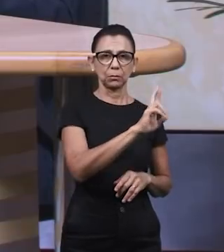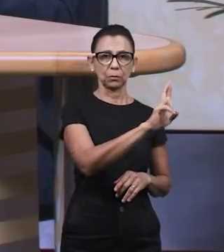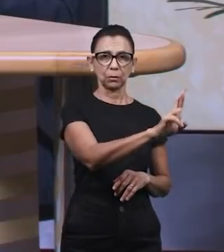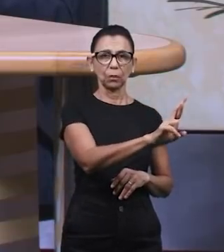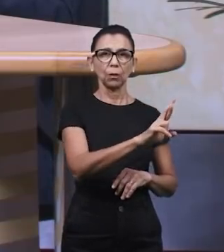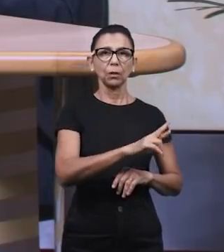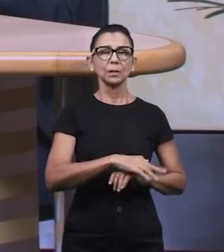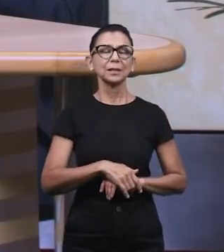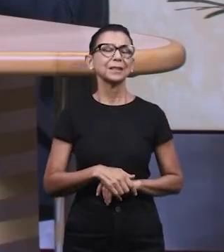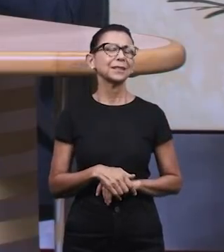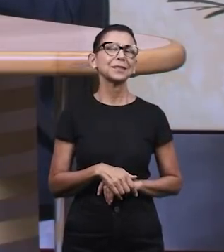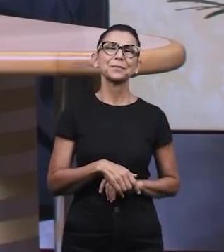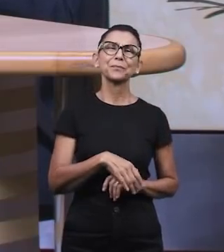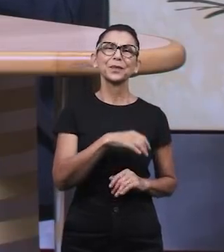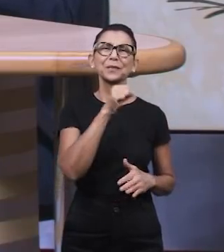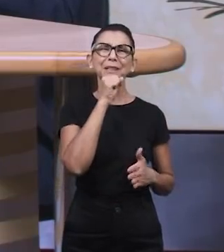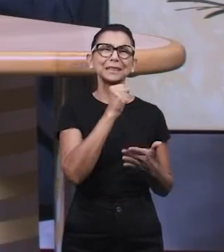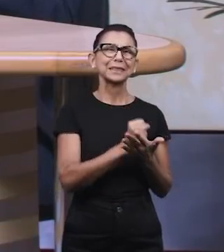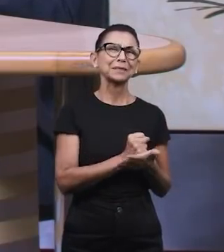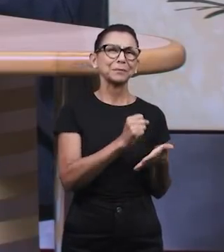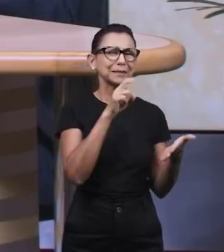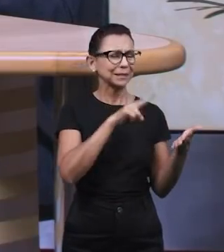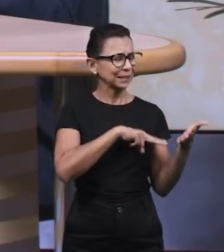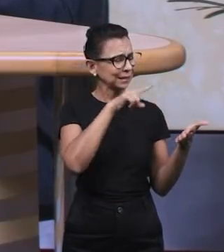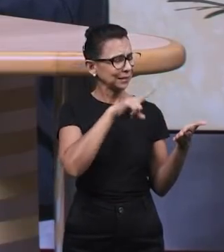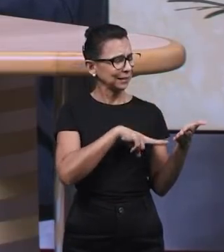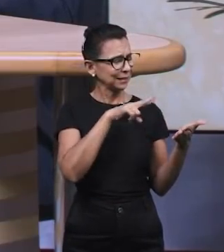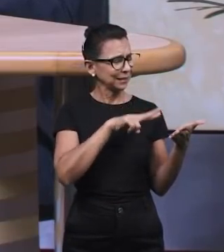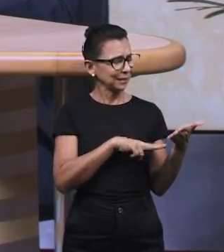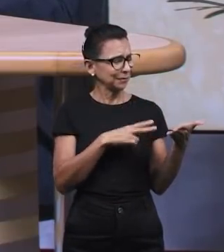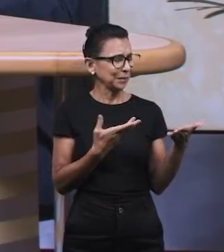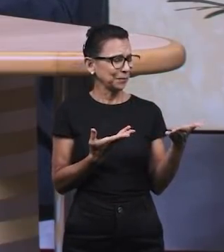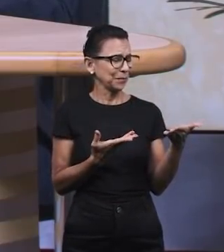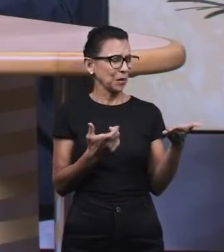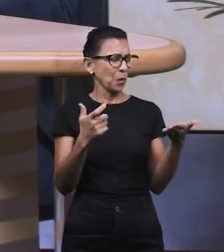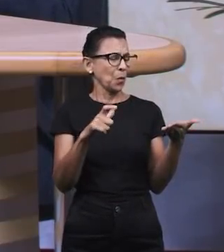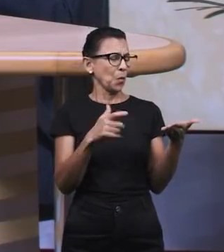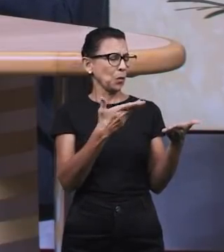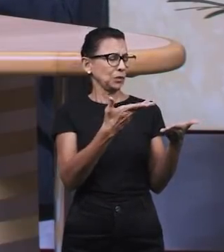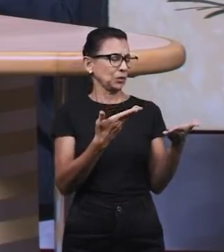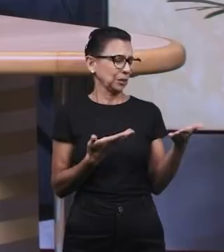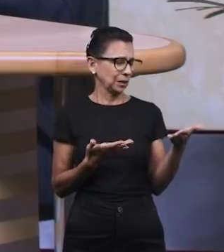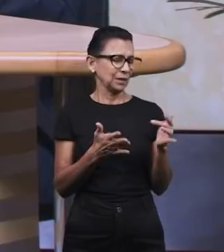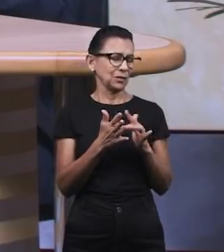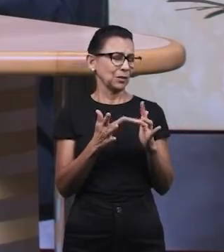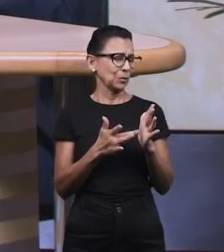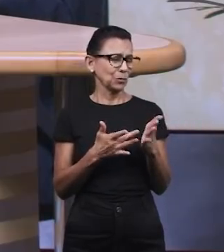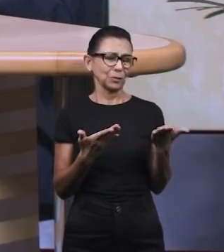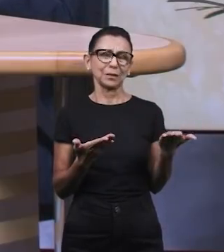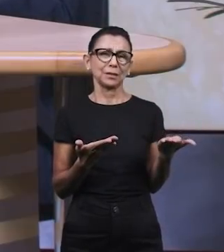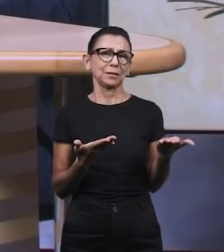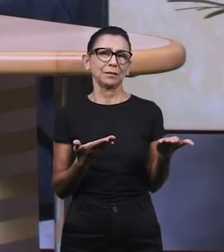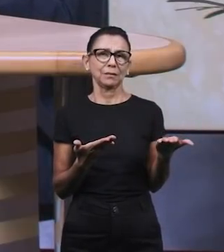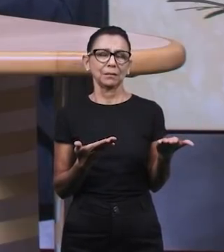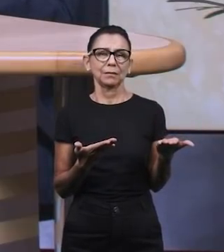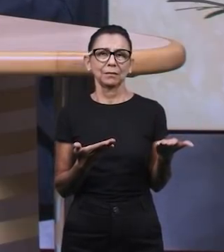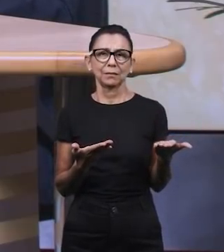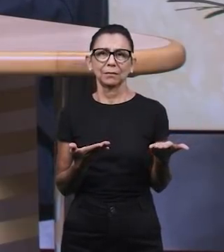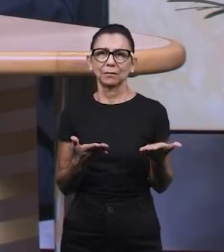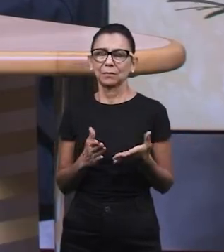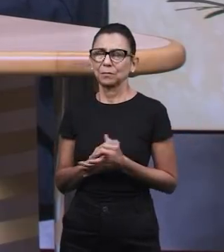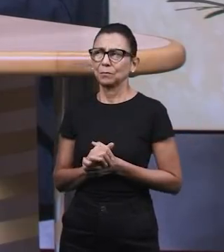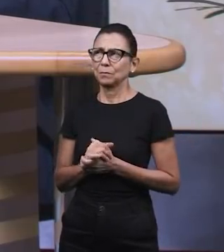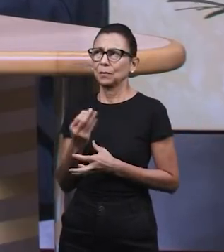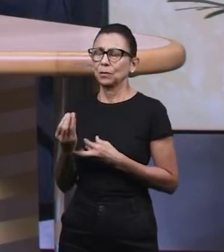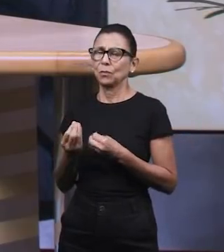Velho Testamento e não conseguem ver ali Jesus no Velho Testamento. E aí, naturalmente, como você fez inicialmente a pergunta, eu também repito